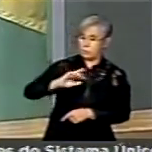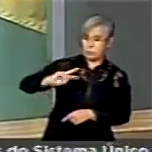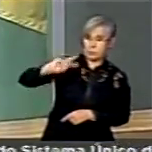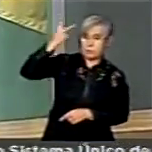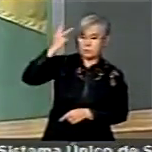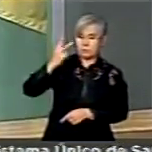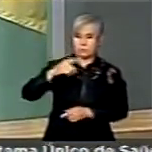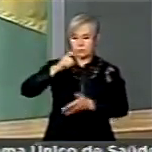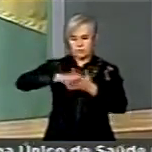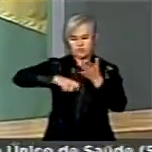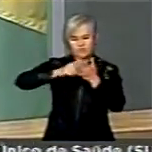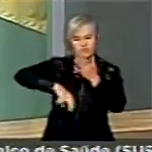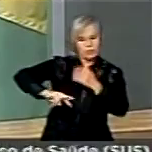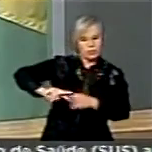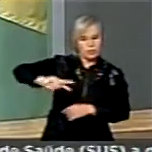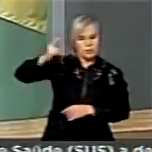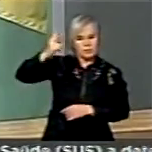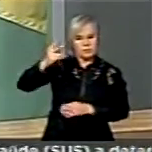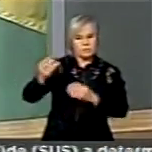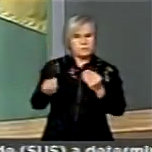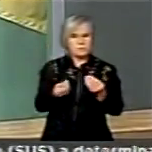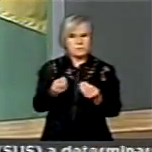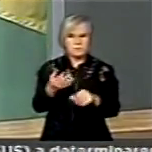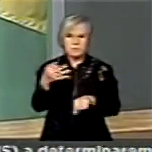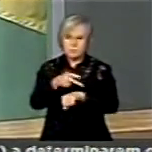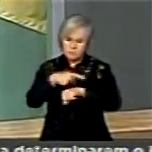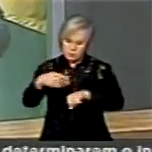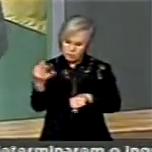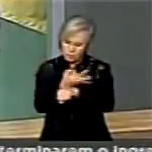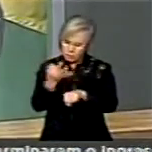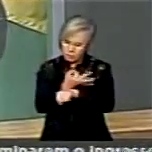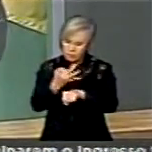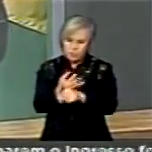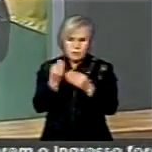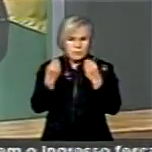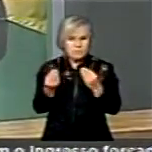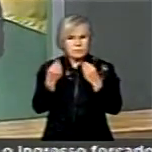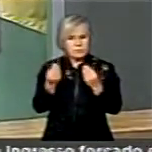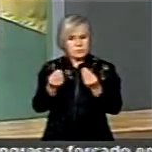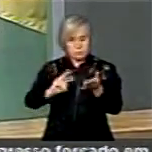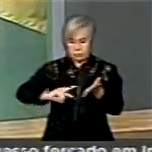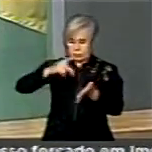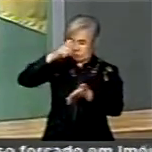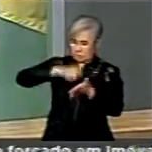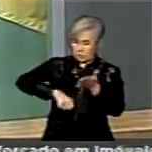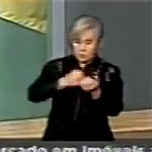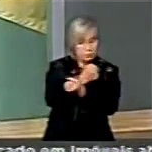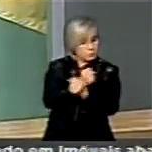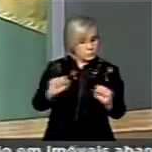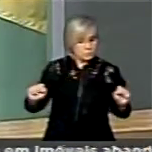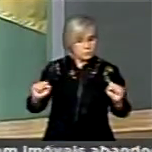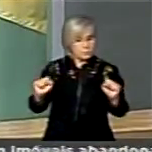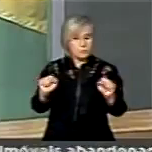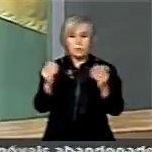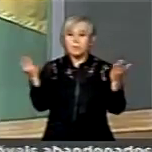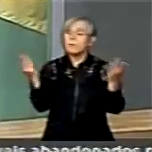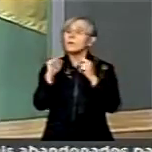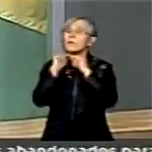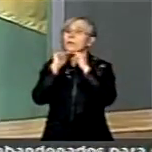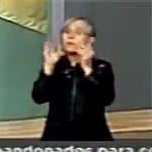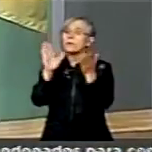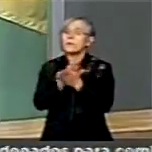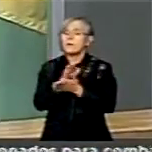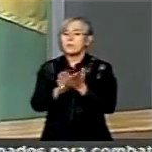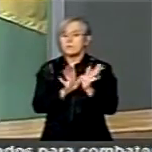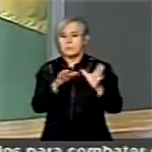de impostos. O país não suporta mais o aumento da carga tributária. Nenhum segmento hoje da